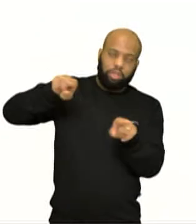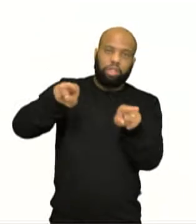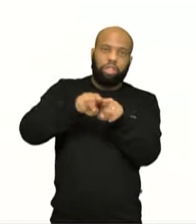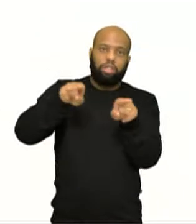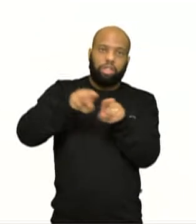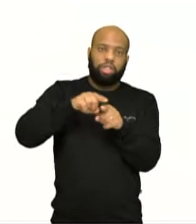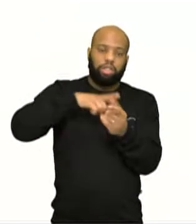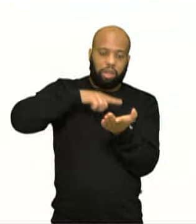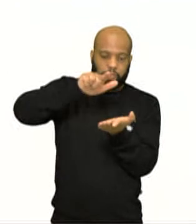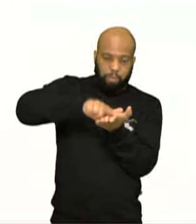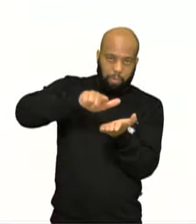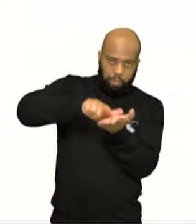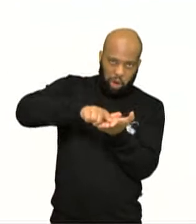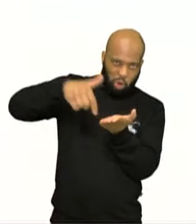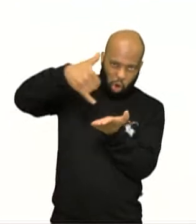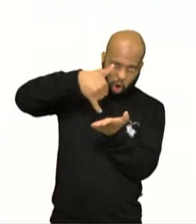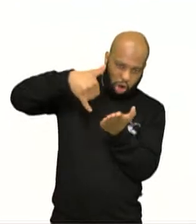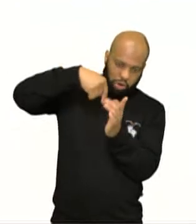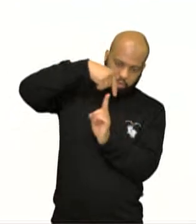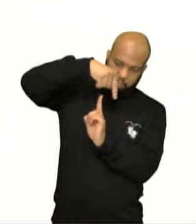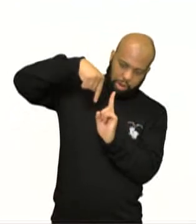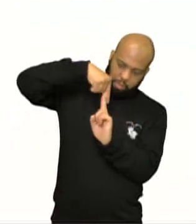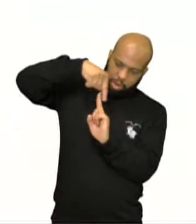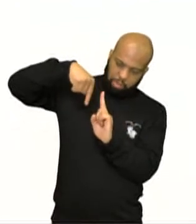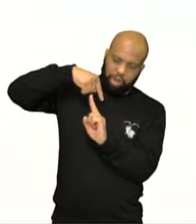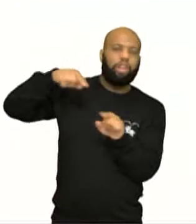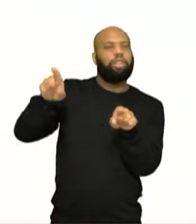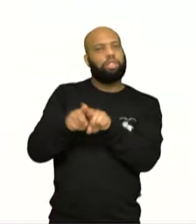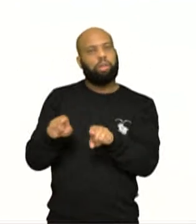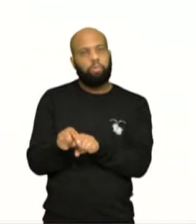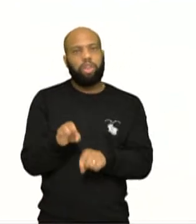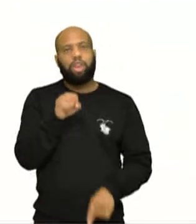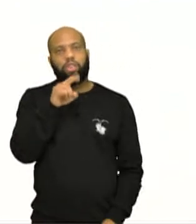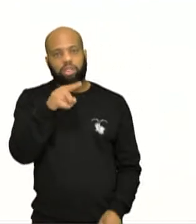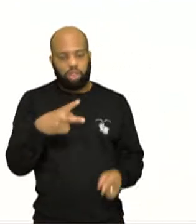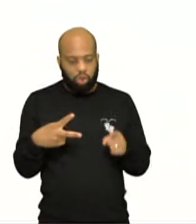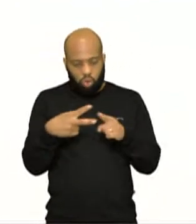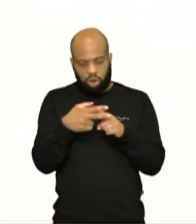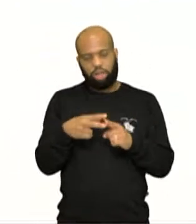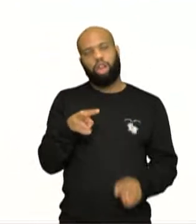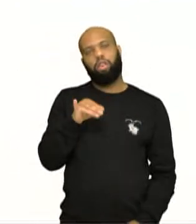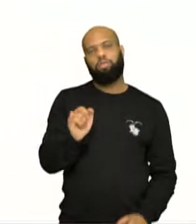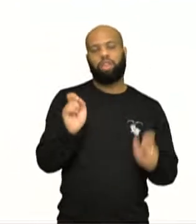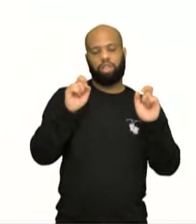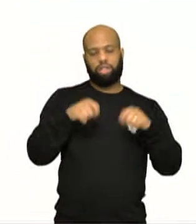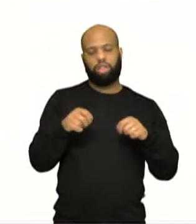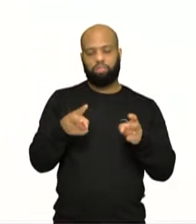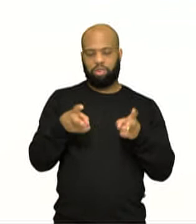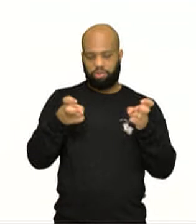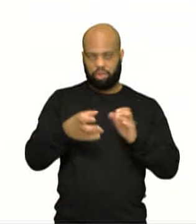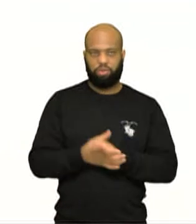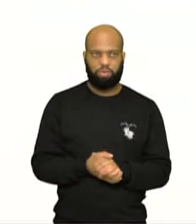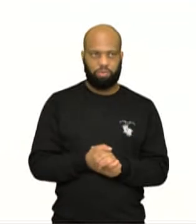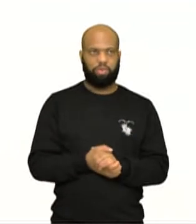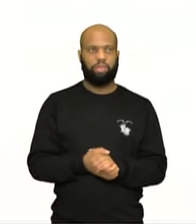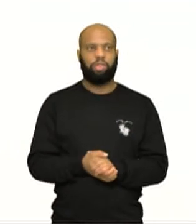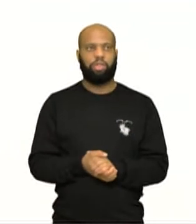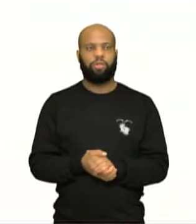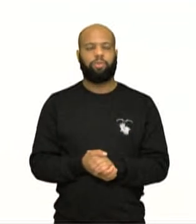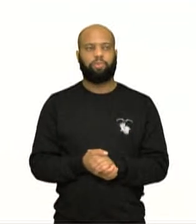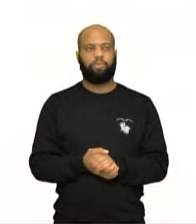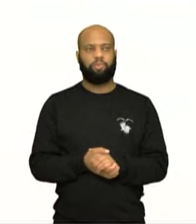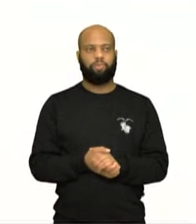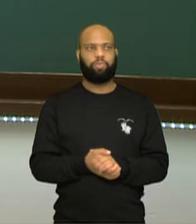de papel e óleo no meio desse desses dois metais tá então aqui você tem ó e